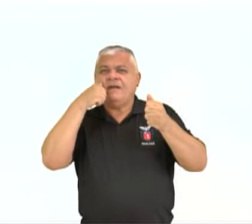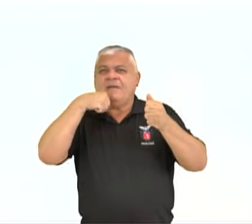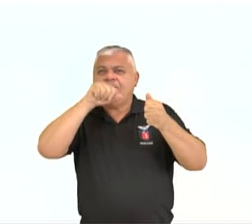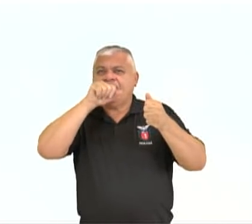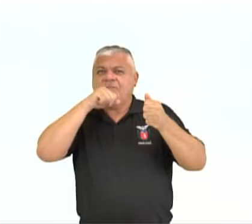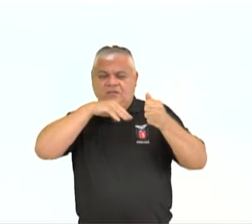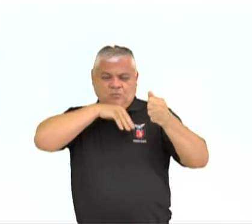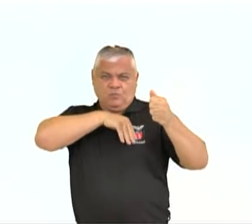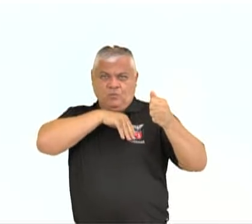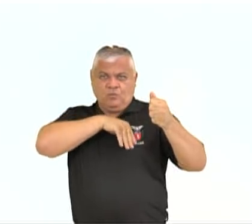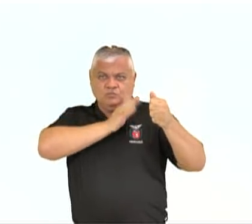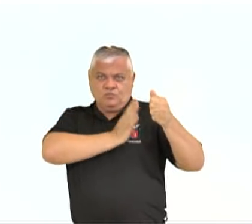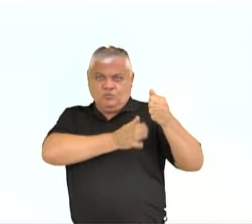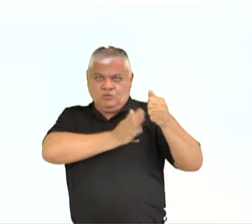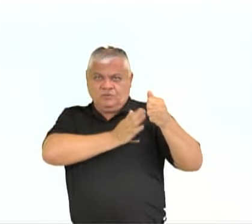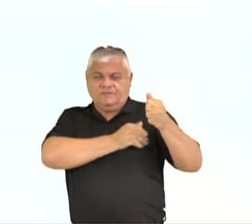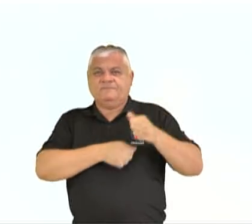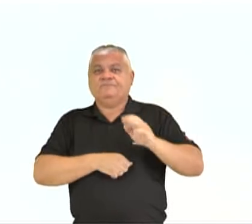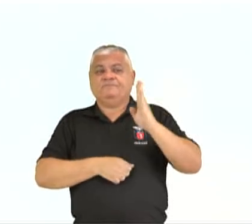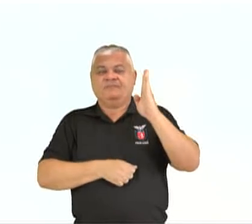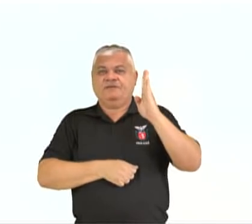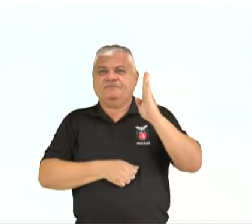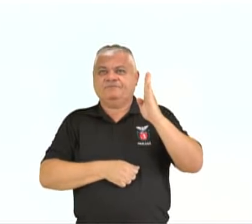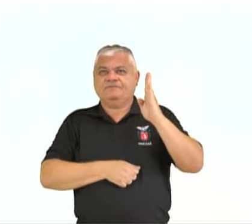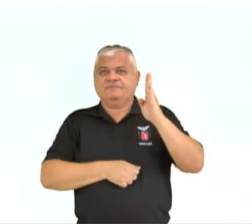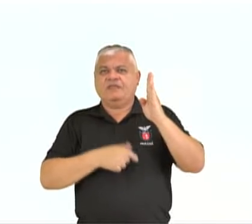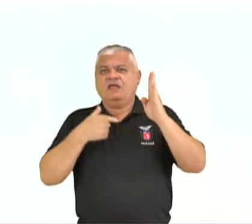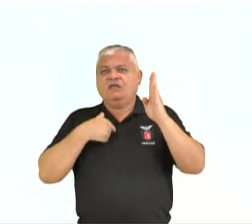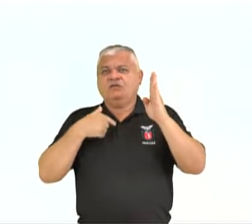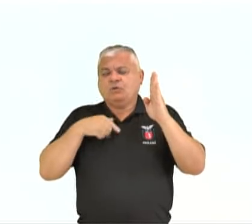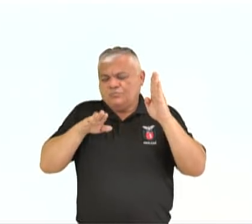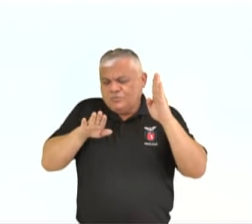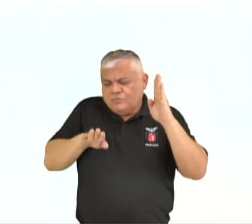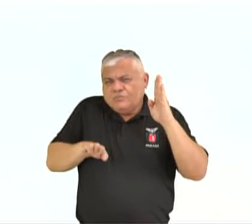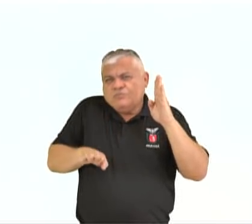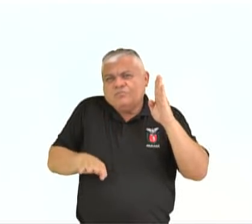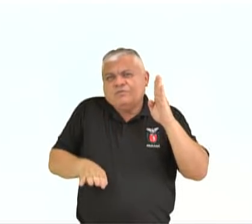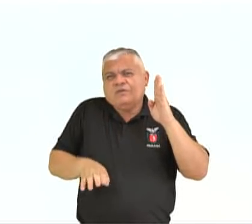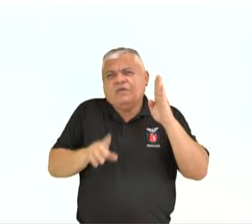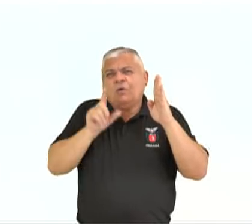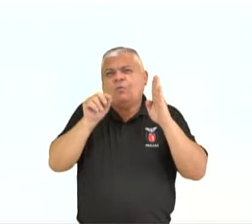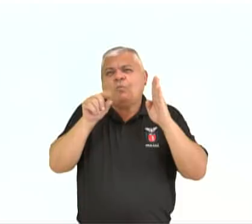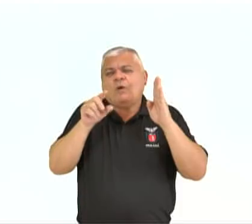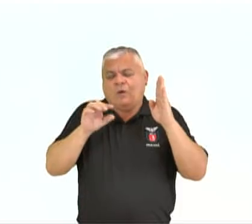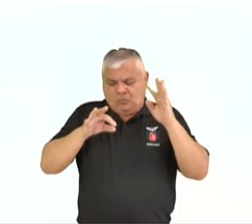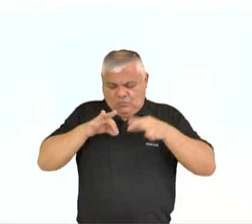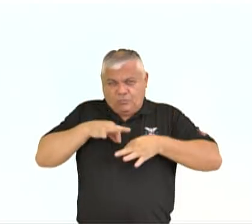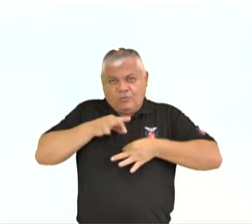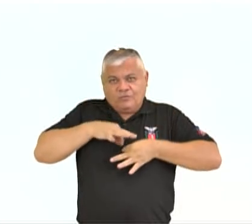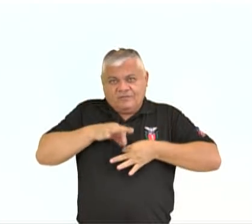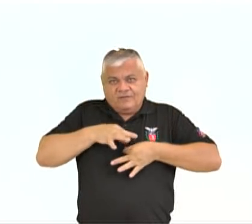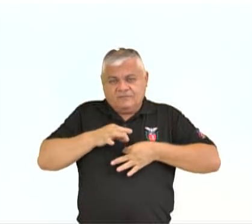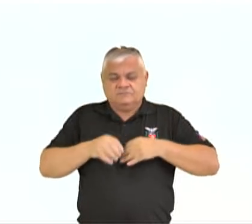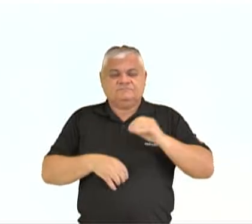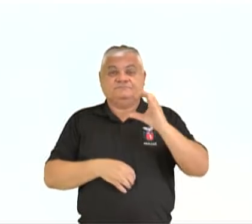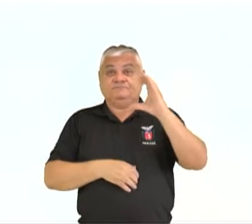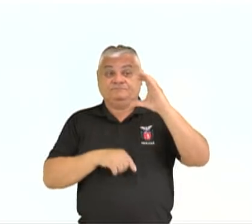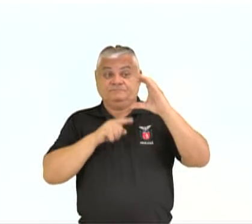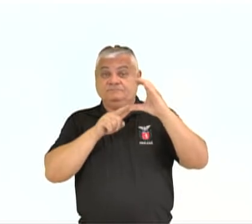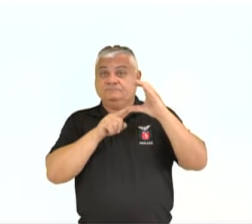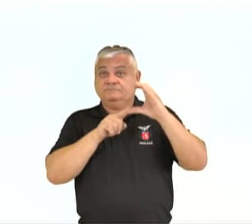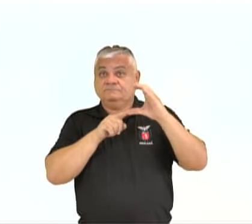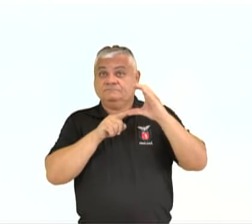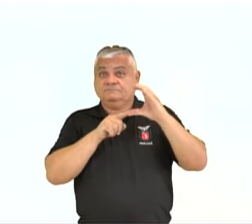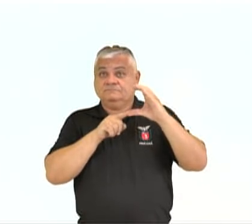no coração letra B subir quinininho como um botão letras